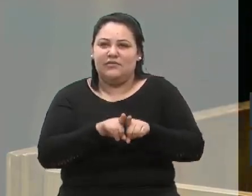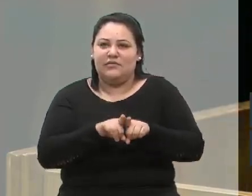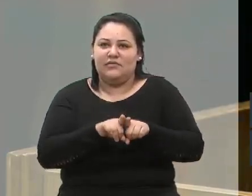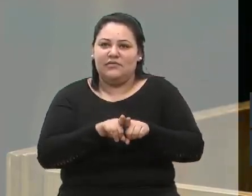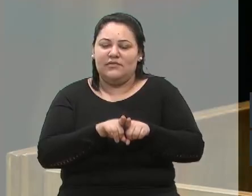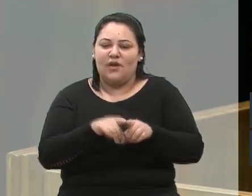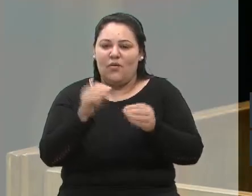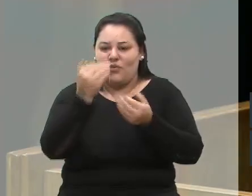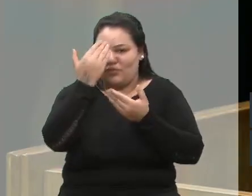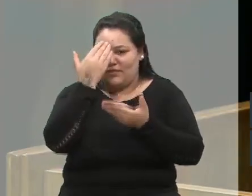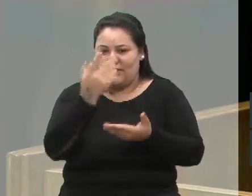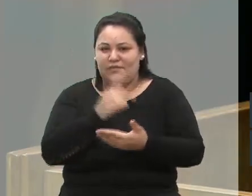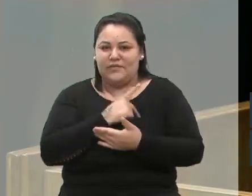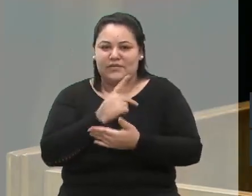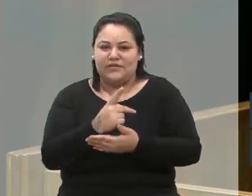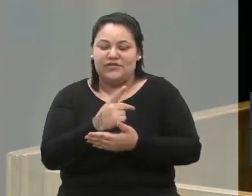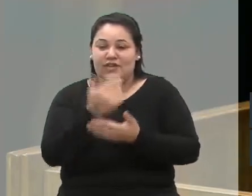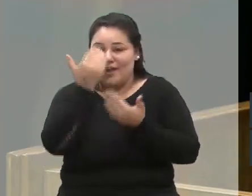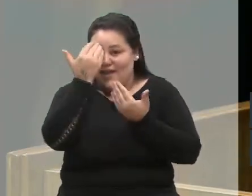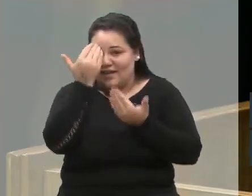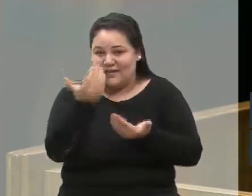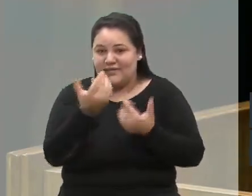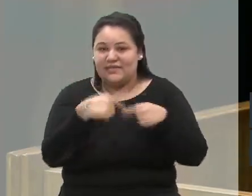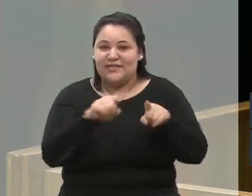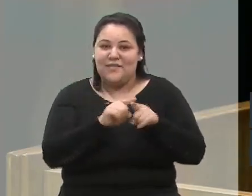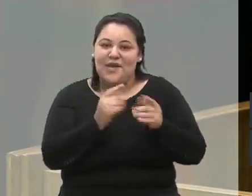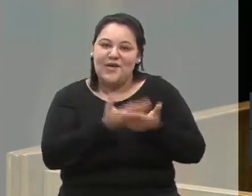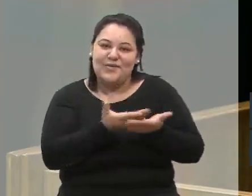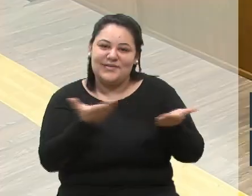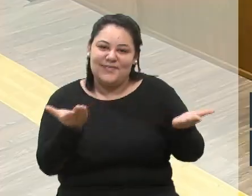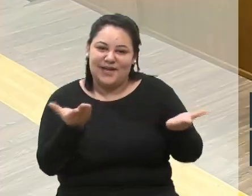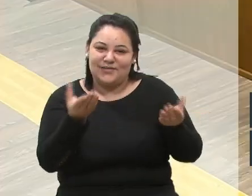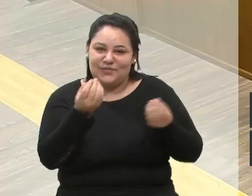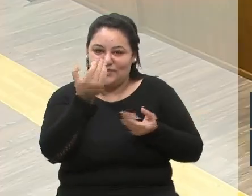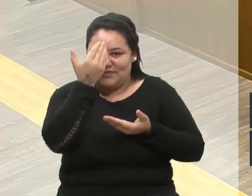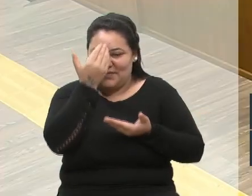Muito obrigado, presidente. Agradeço o espaço. Muito obrigado. Obrigada, vereador.